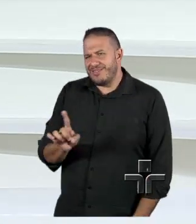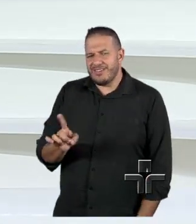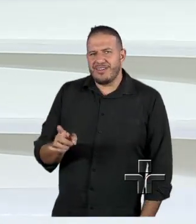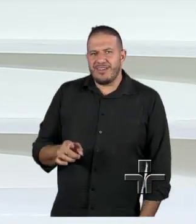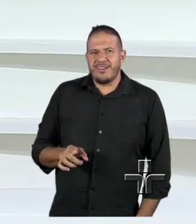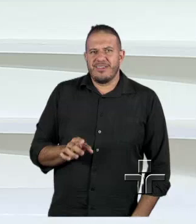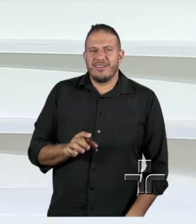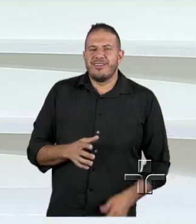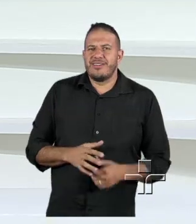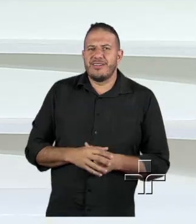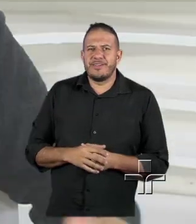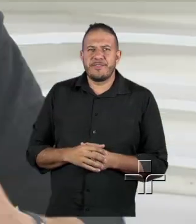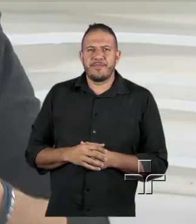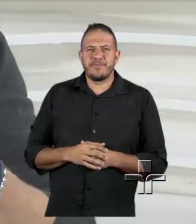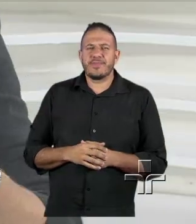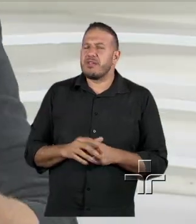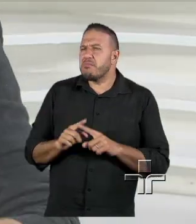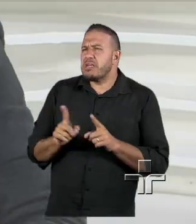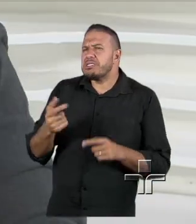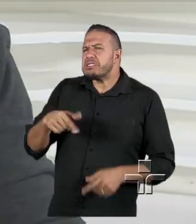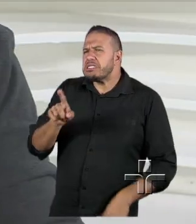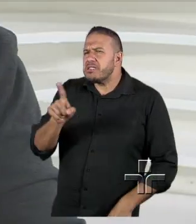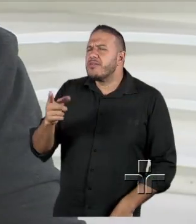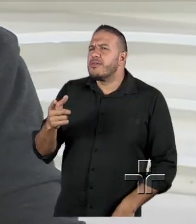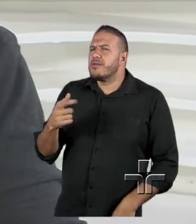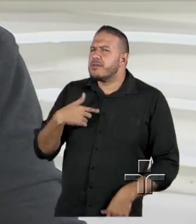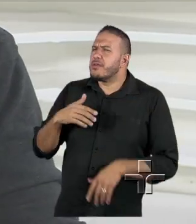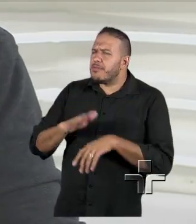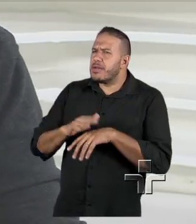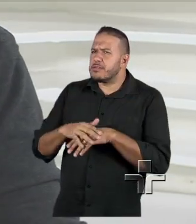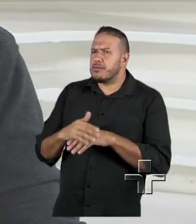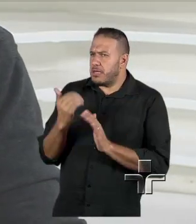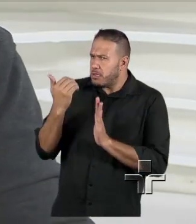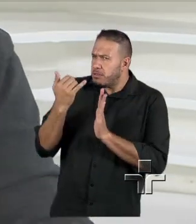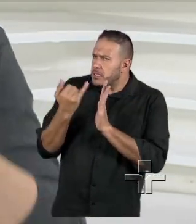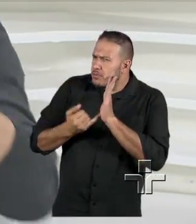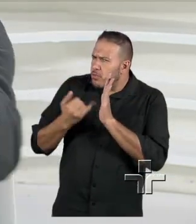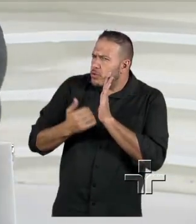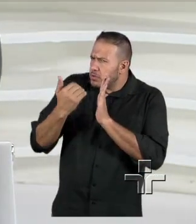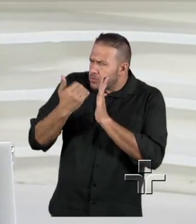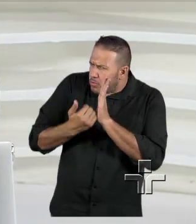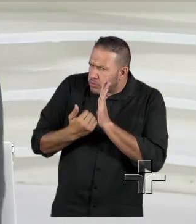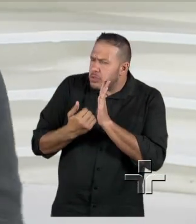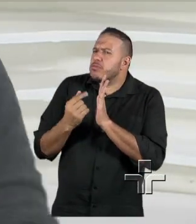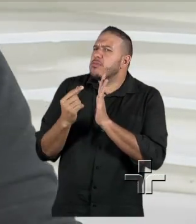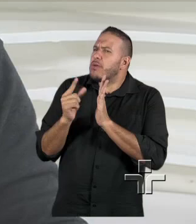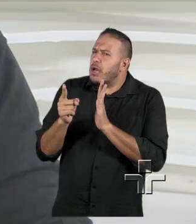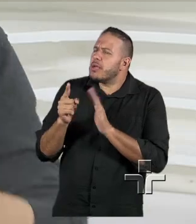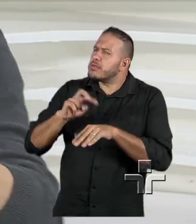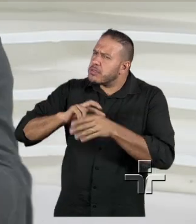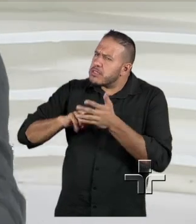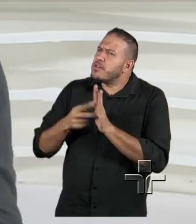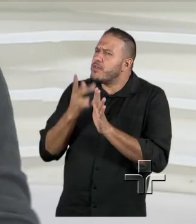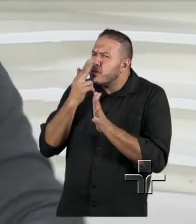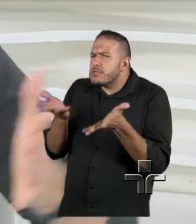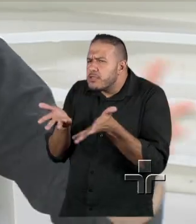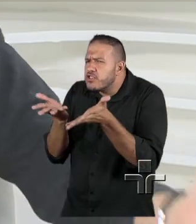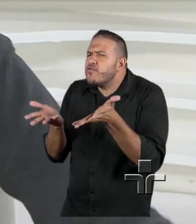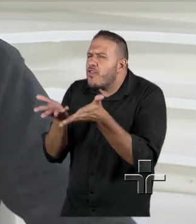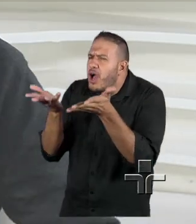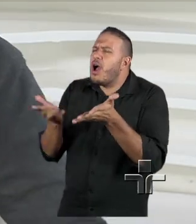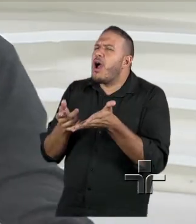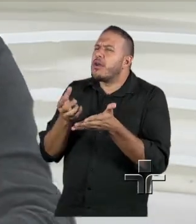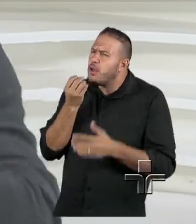chapéu do governo. Com o chapéu do governo. Mas dá um pouco de mais de incentivo, entendeu, André? Falar mais sobre isso, incentivar. Tá bom,